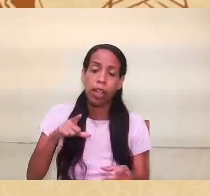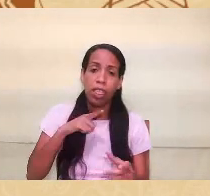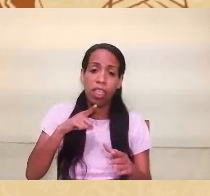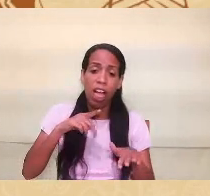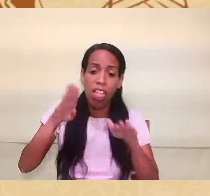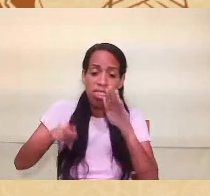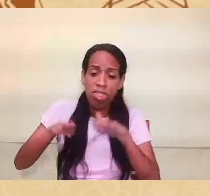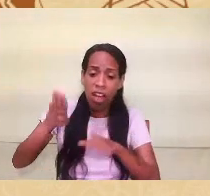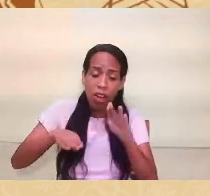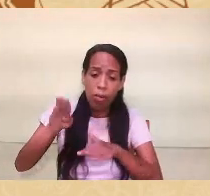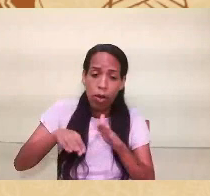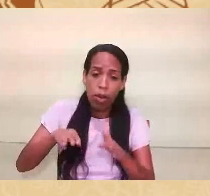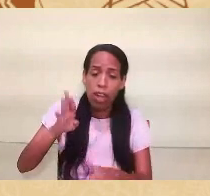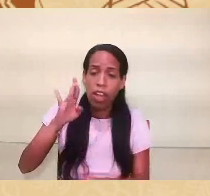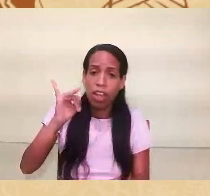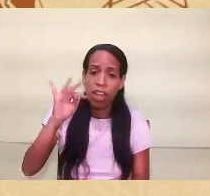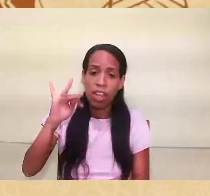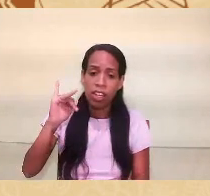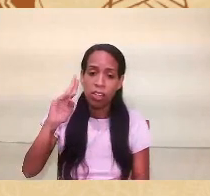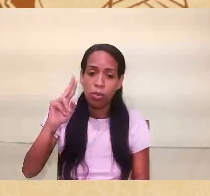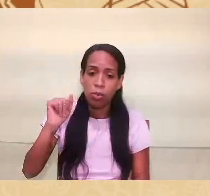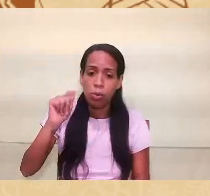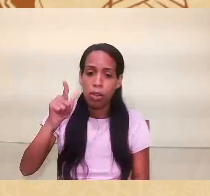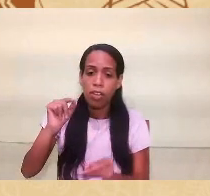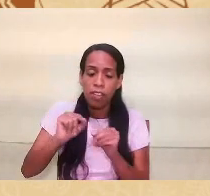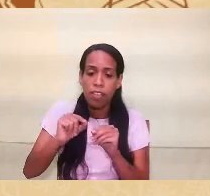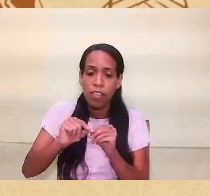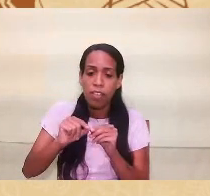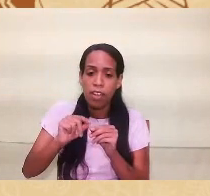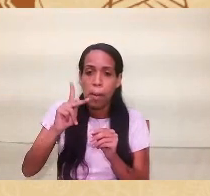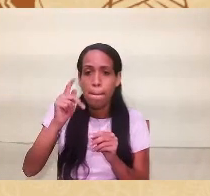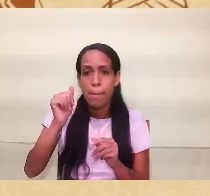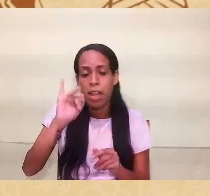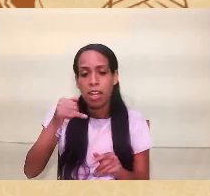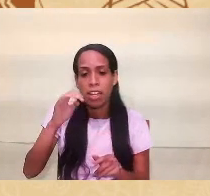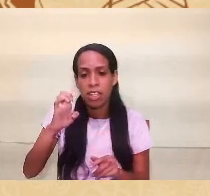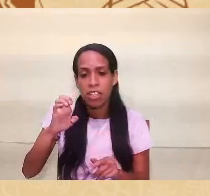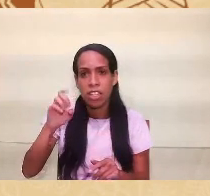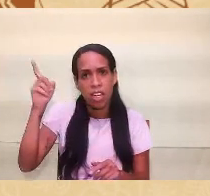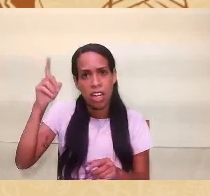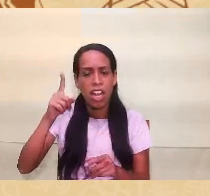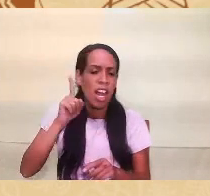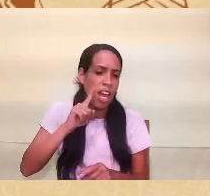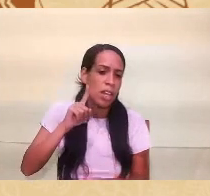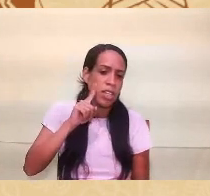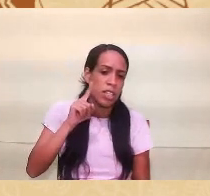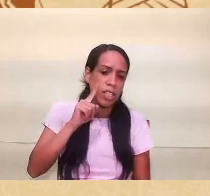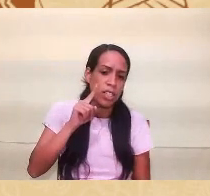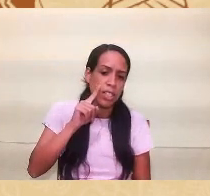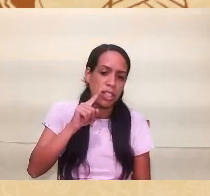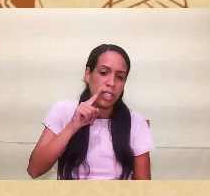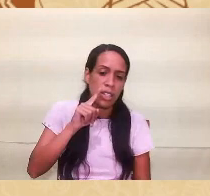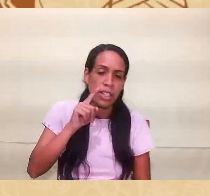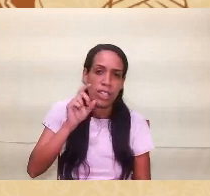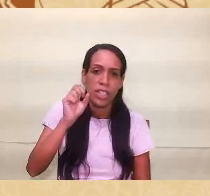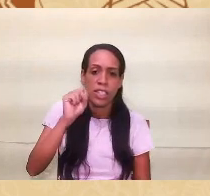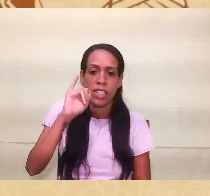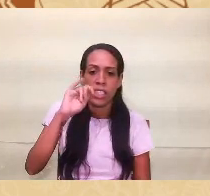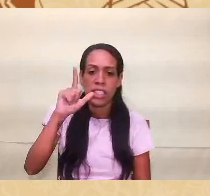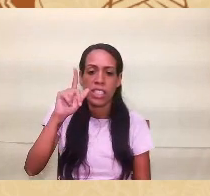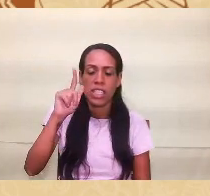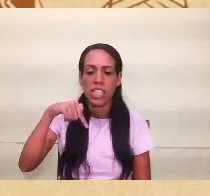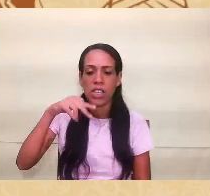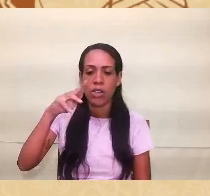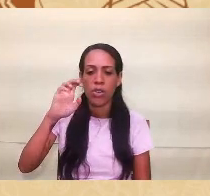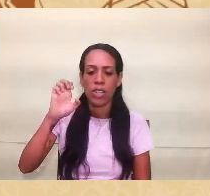aqui é um tambor ritual, um tambor feito por um pajé lá dos Estados Unidos, do povo Sioux, que me mandou de